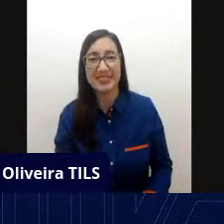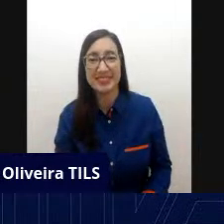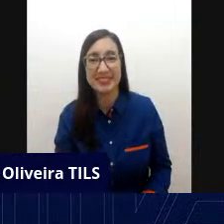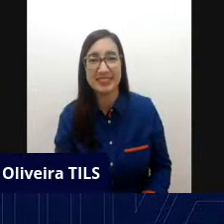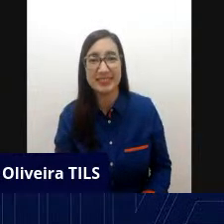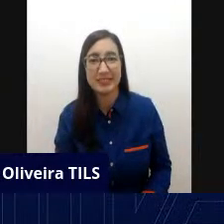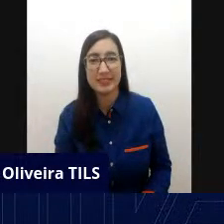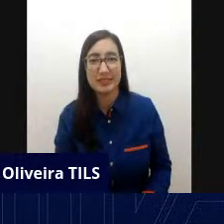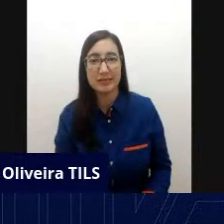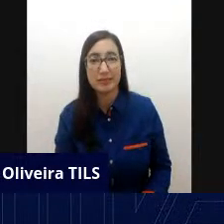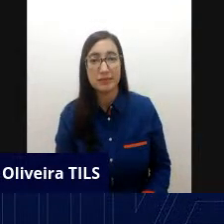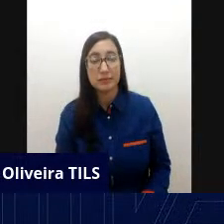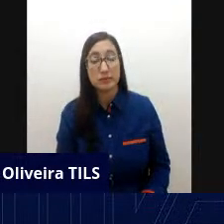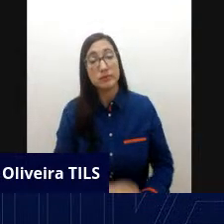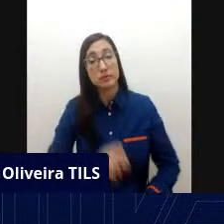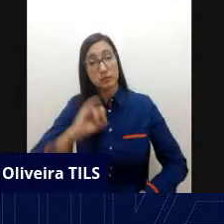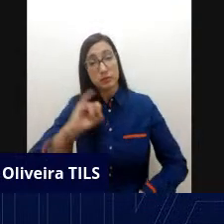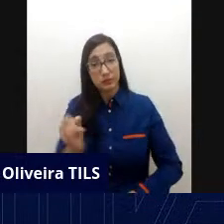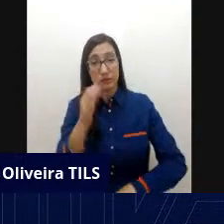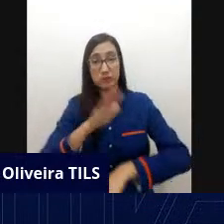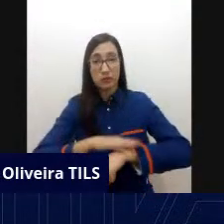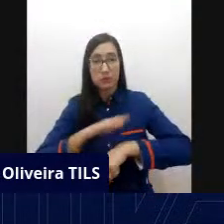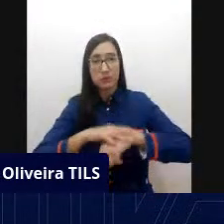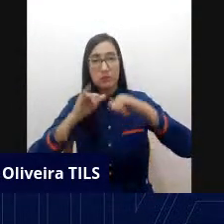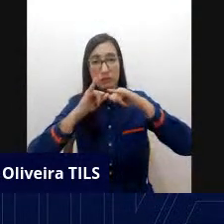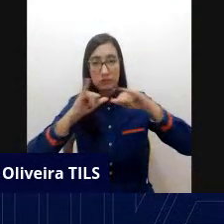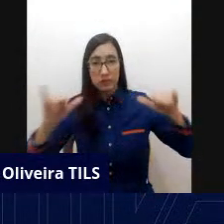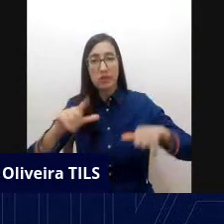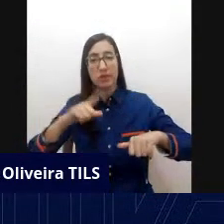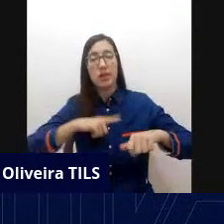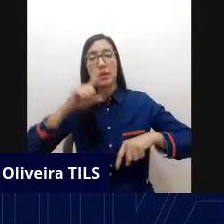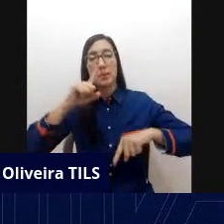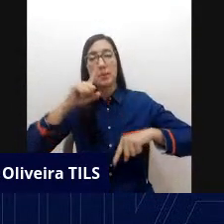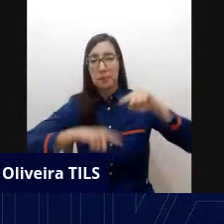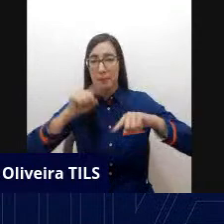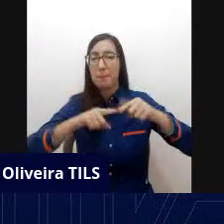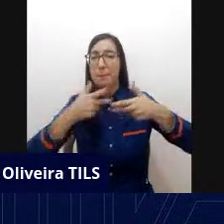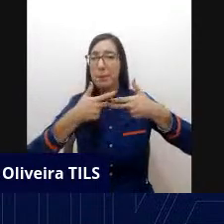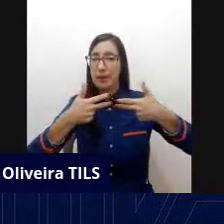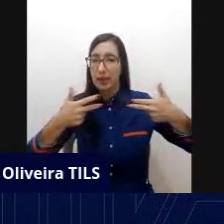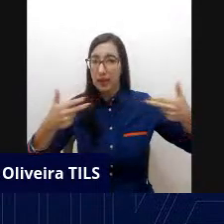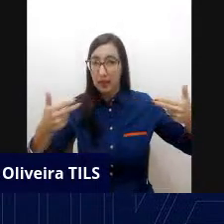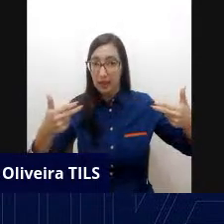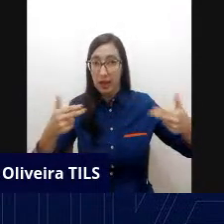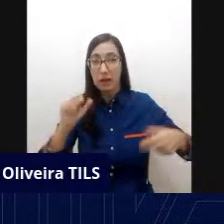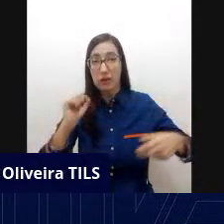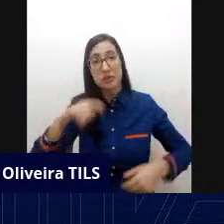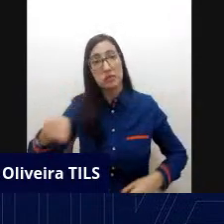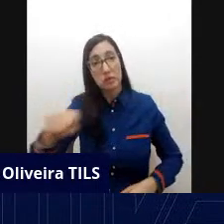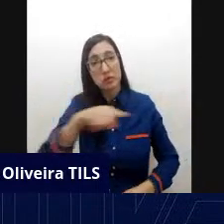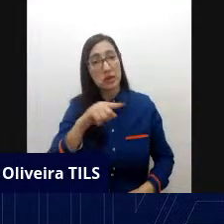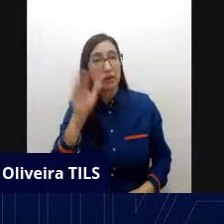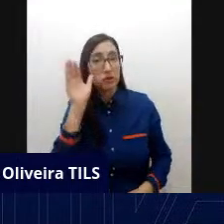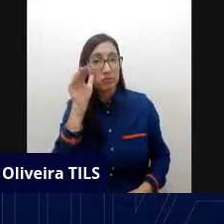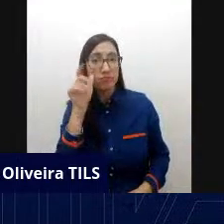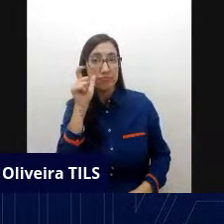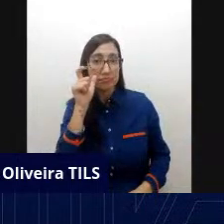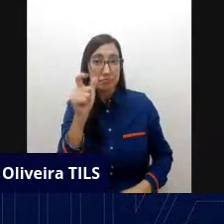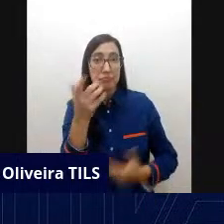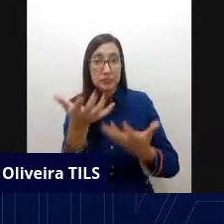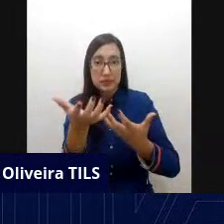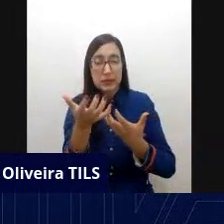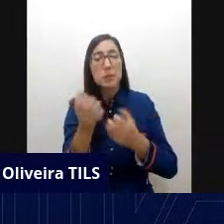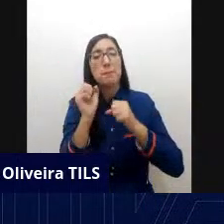disponibiliza, viu, Lidiane? Então, quem tiver interesse, quem puder reproduzir os folders, tem cartazes. Nesse momento, a gente